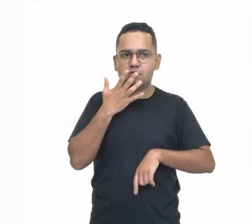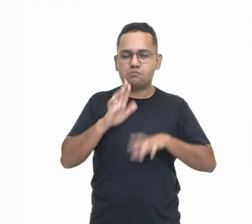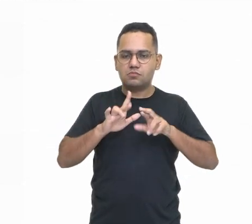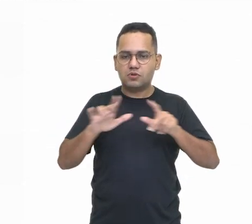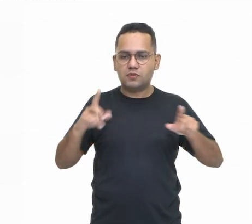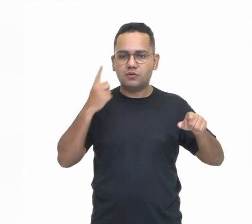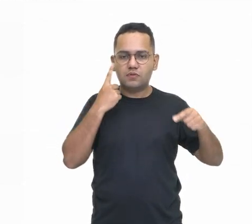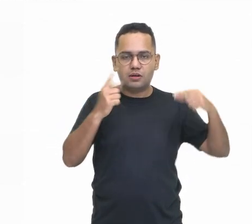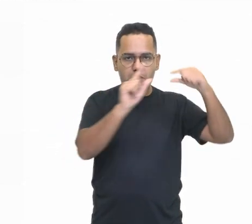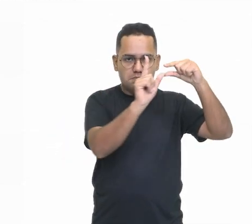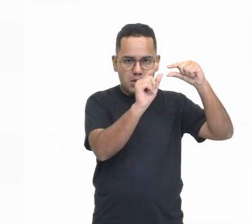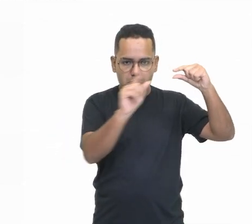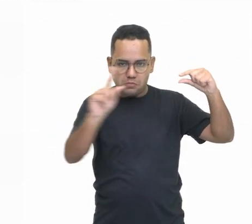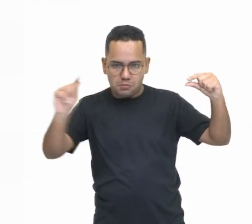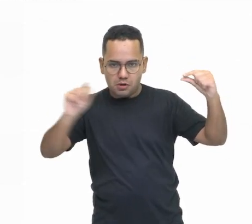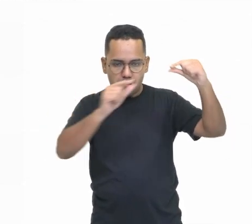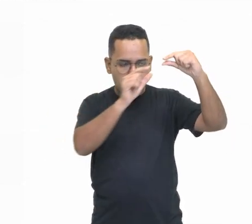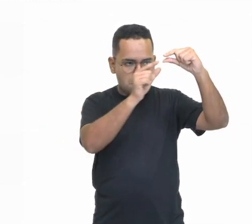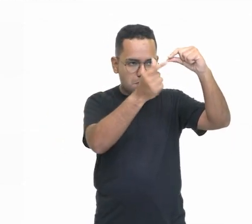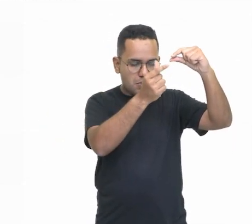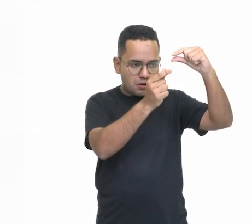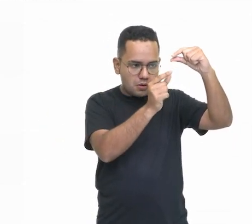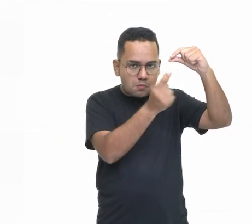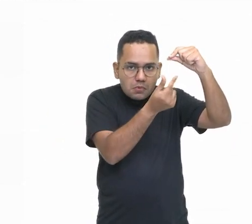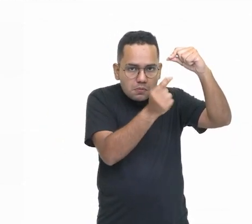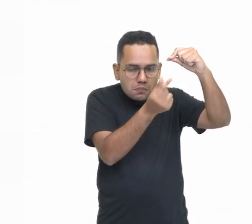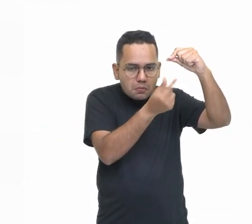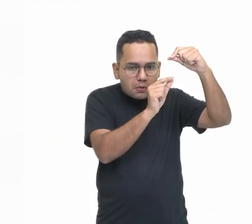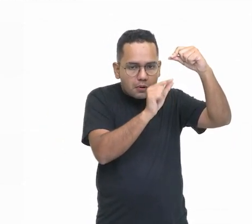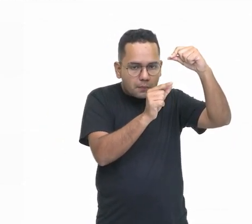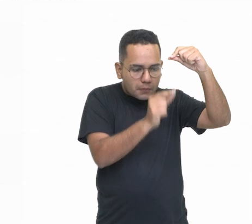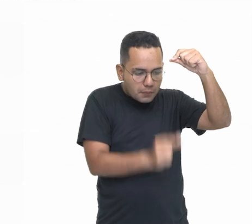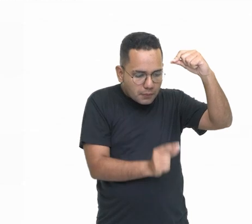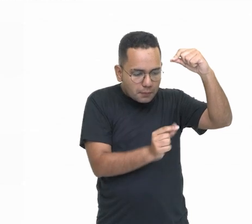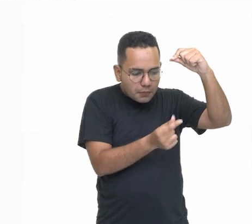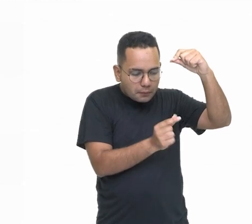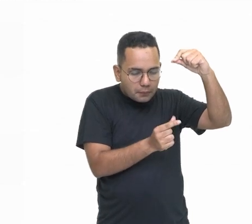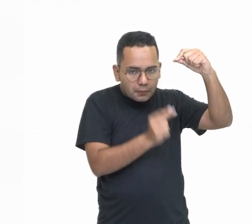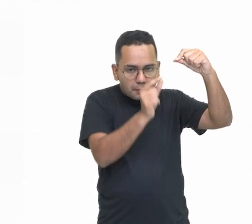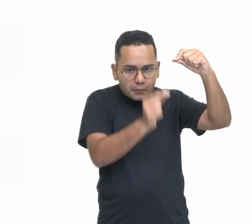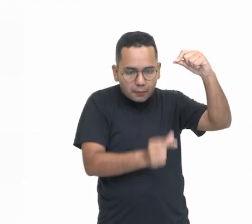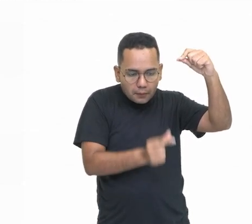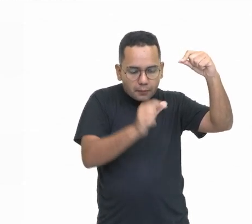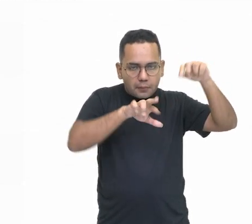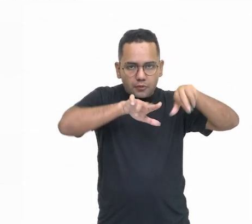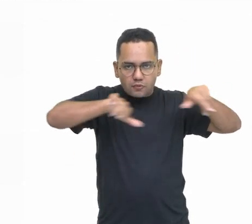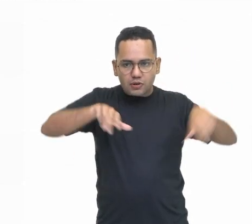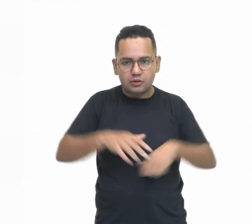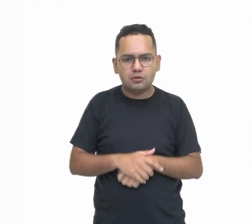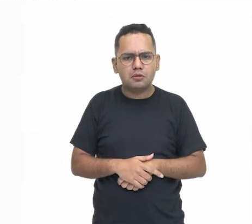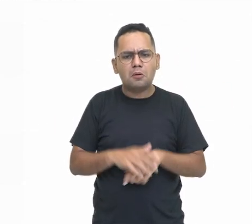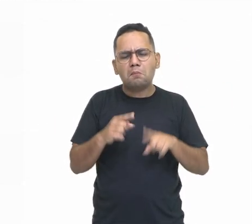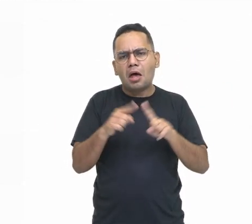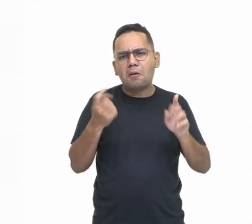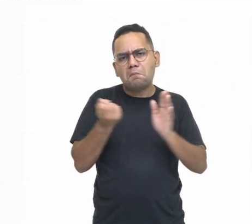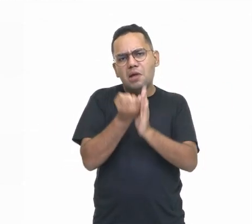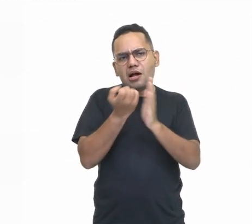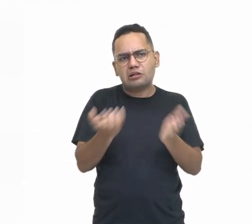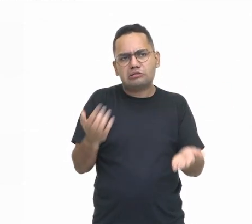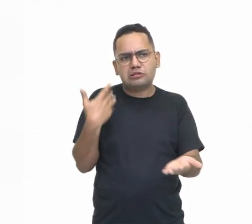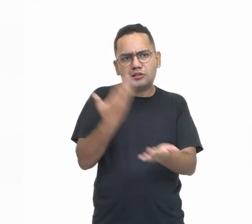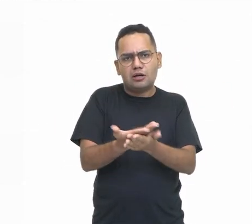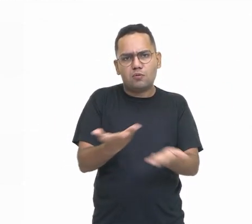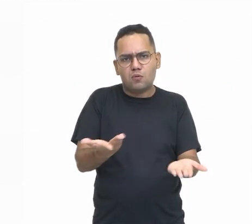legado cultural dos incas ainda hoje é presente na América do Sul, com suas